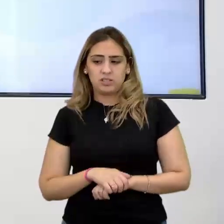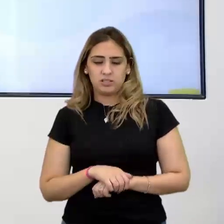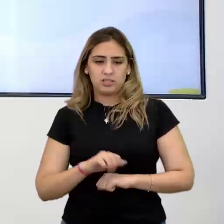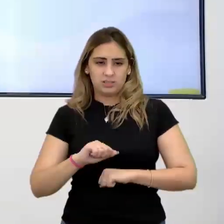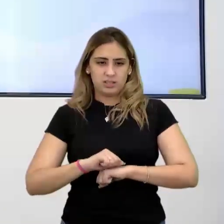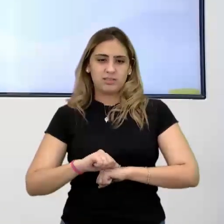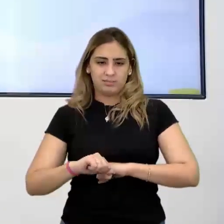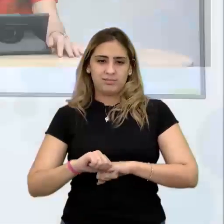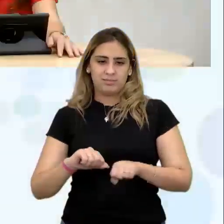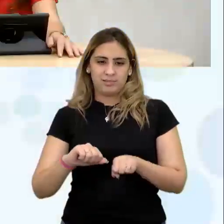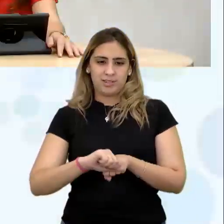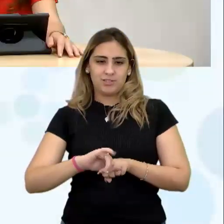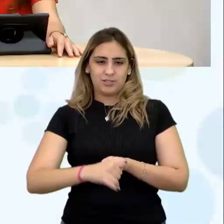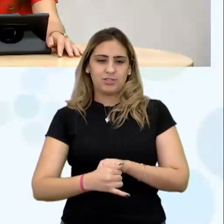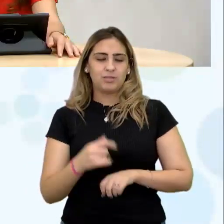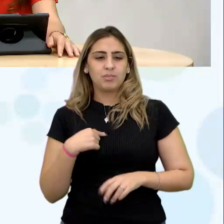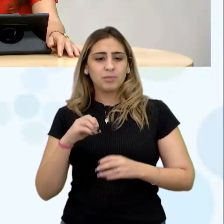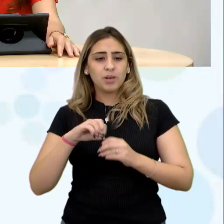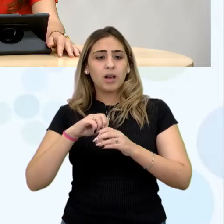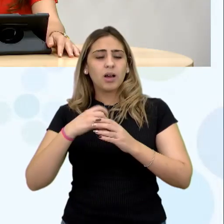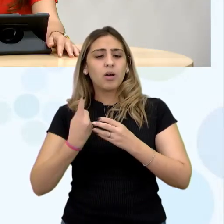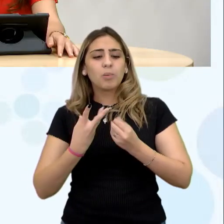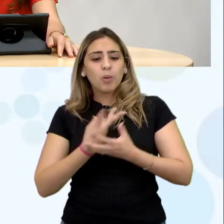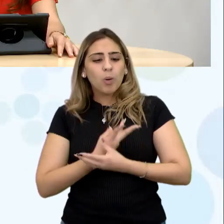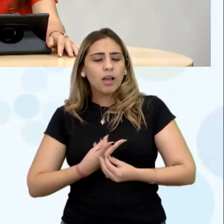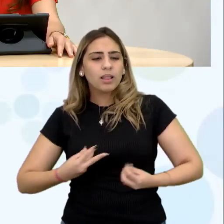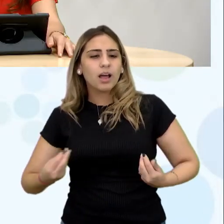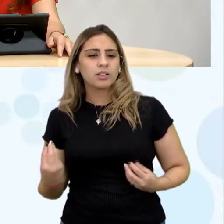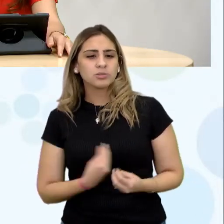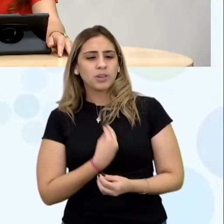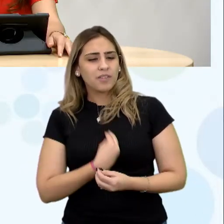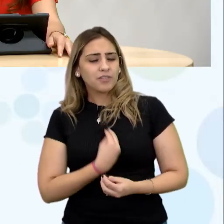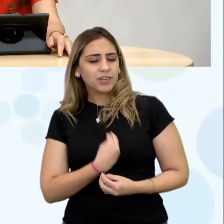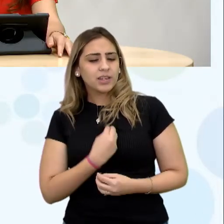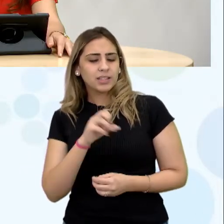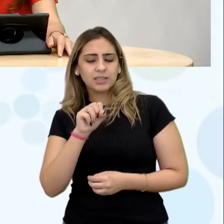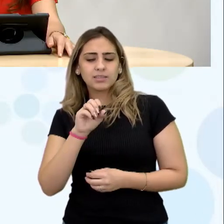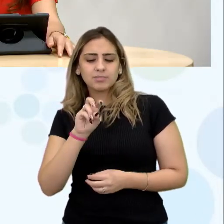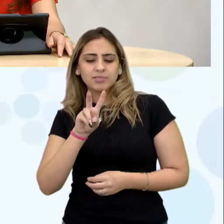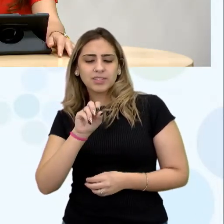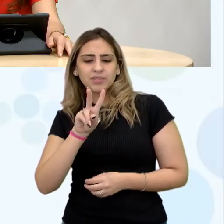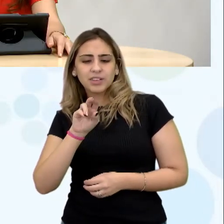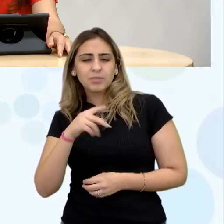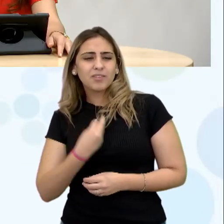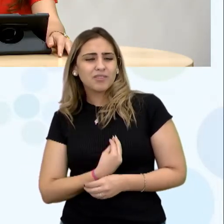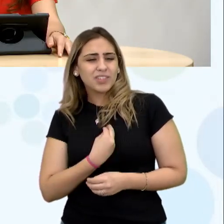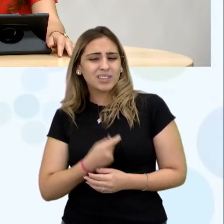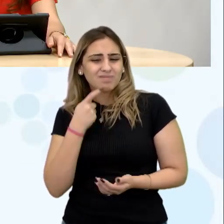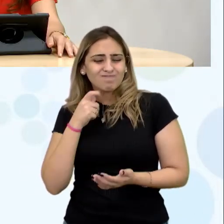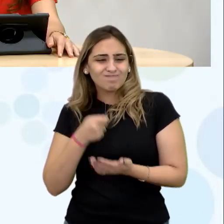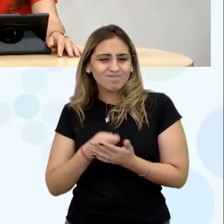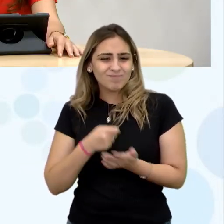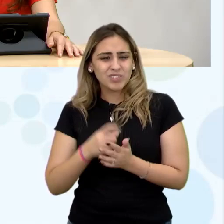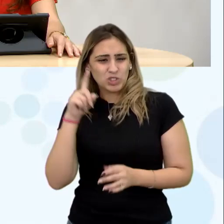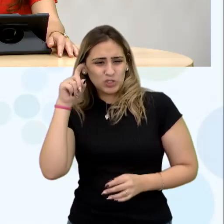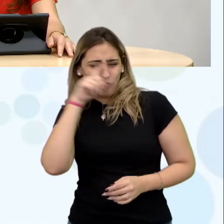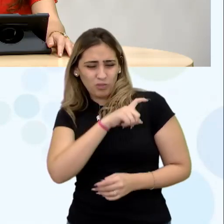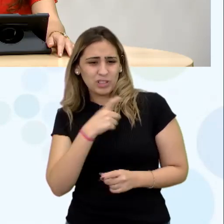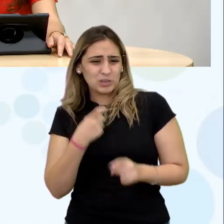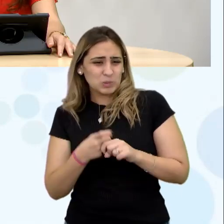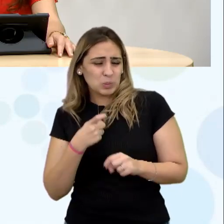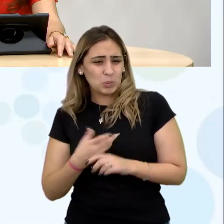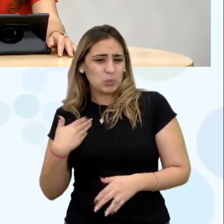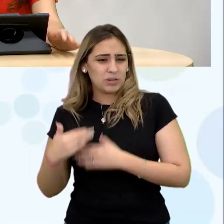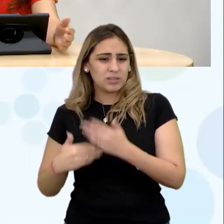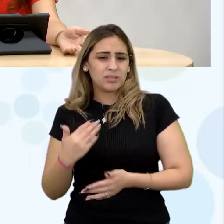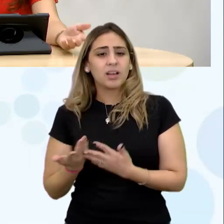adjetivo severina? Uma qualidade, uma vida severina. Uma vida severina. Morte e vida severina. Então, aí é a minha